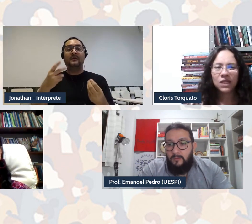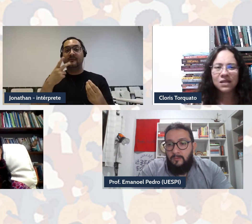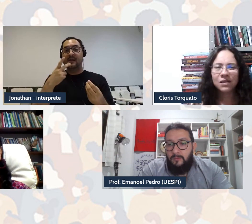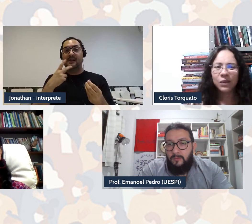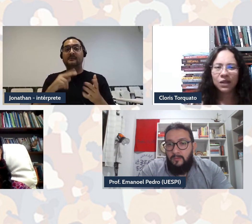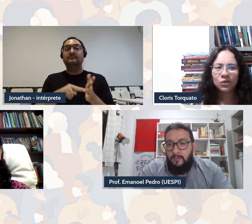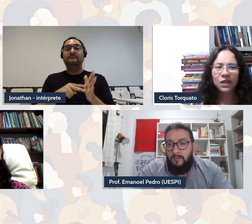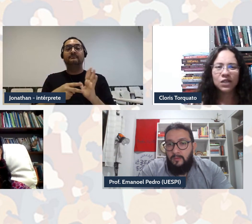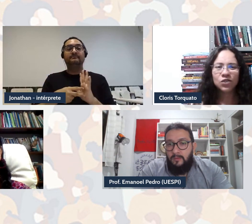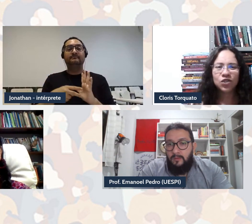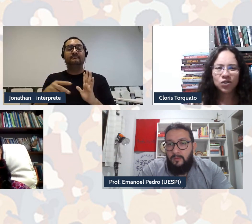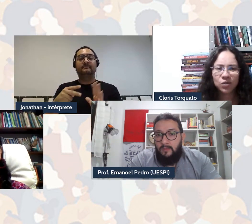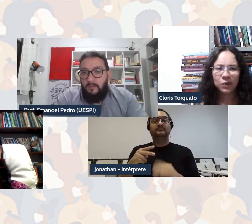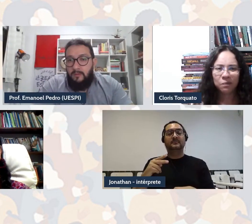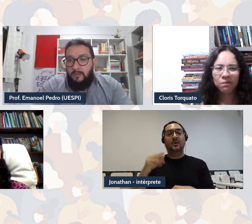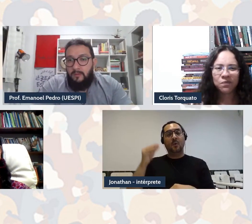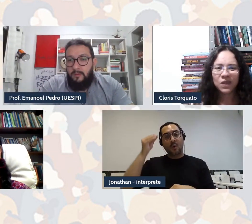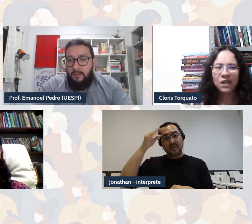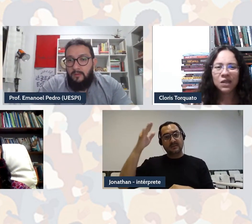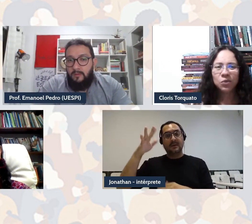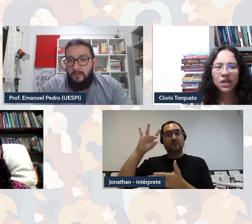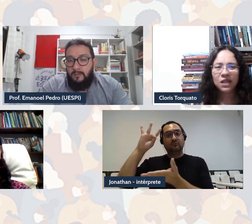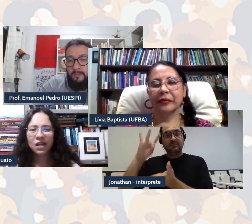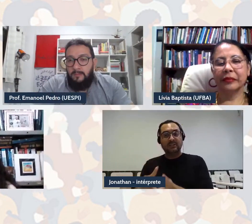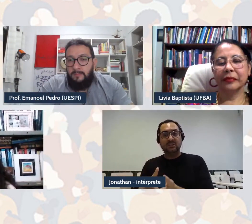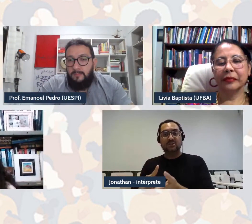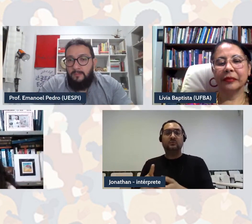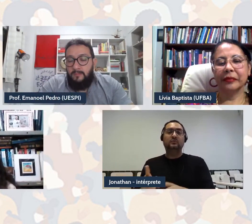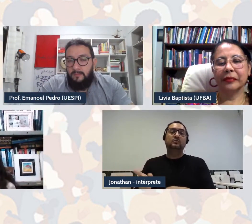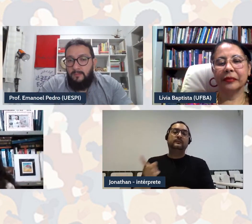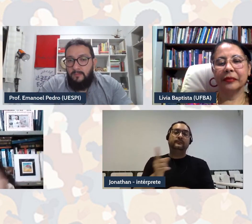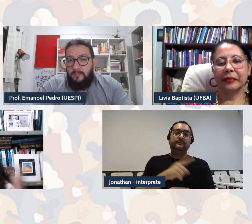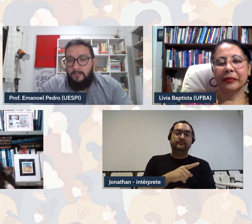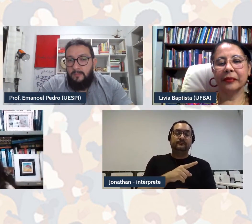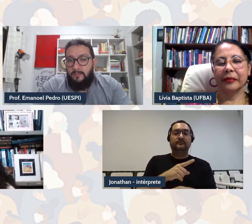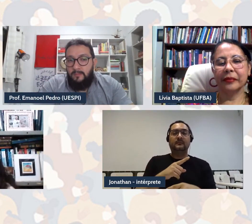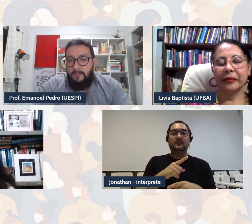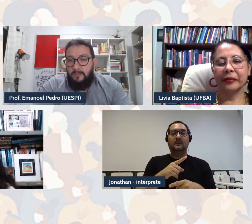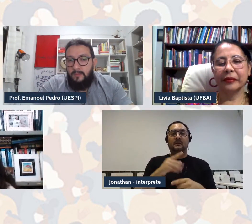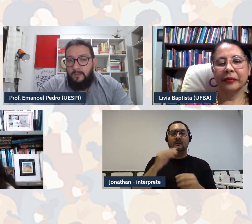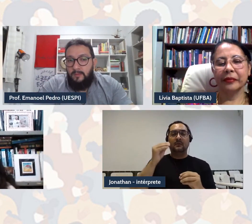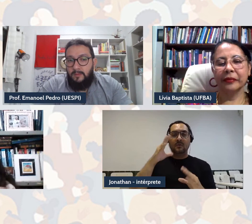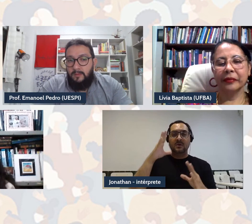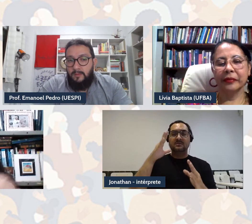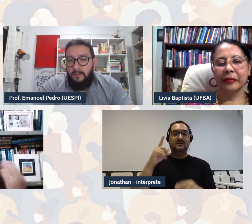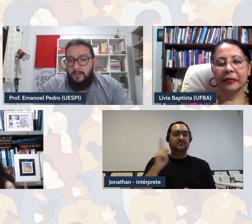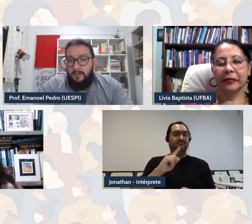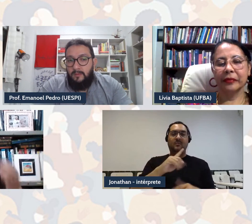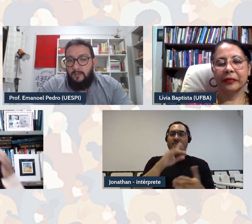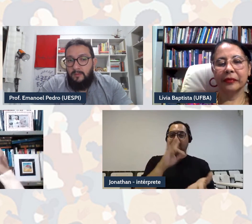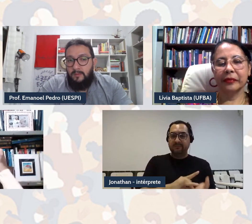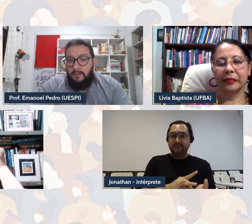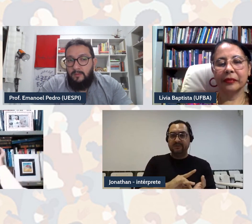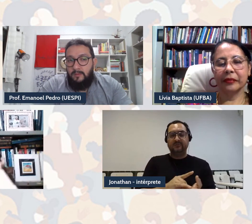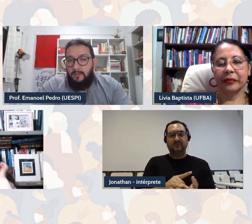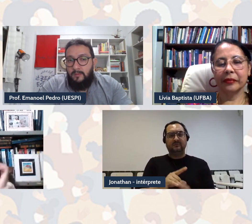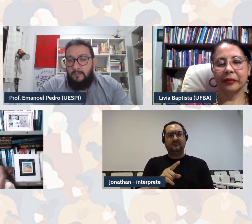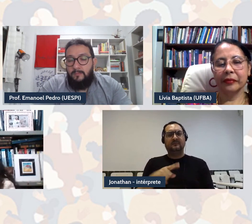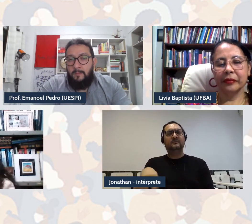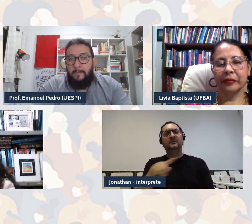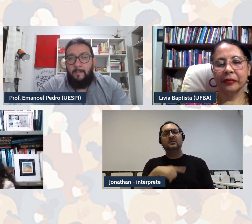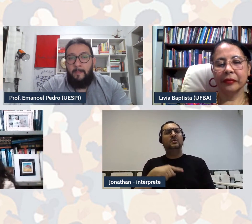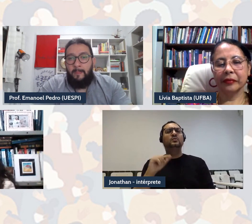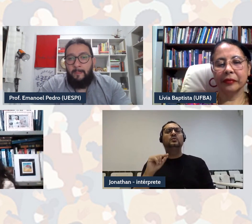como conhecimento legítimo, e o que que a gente legitima e deslegitima, a gente tende a trazer